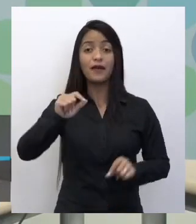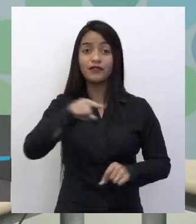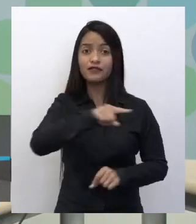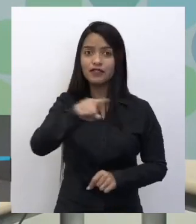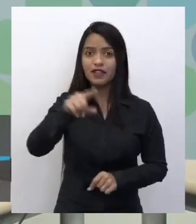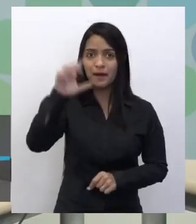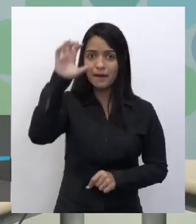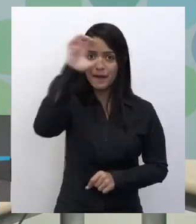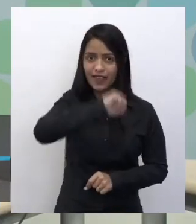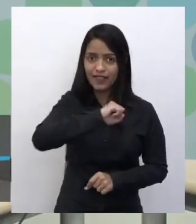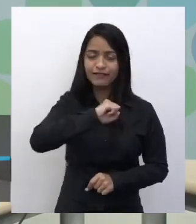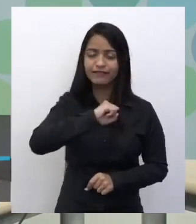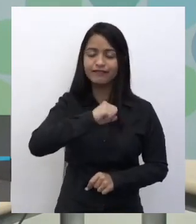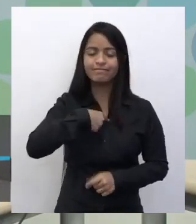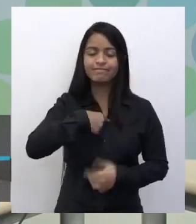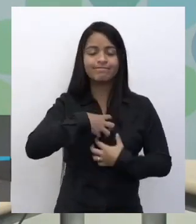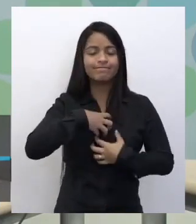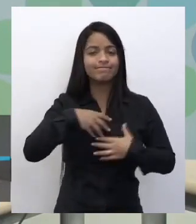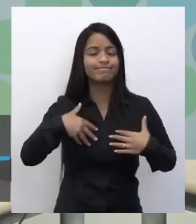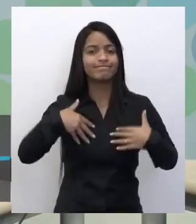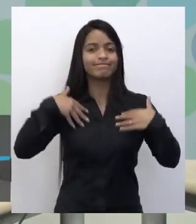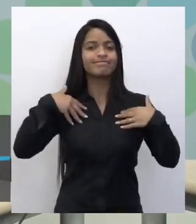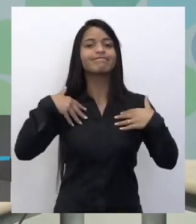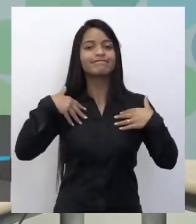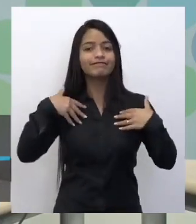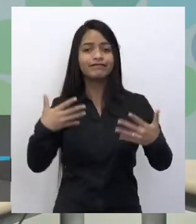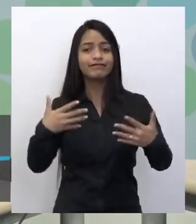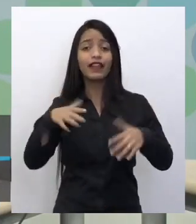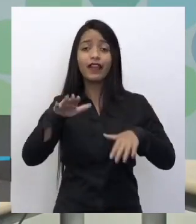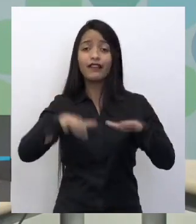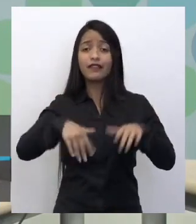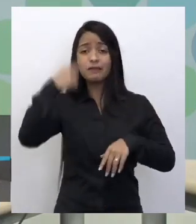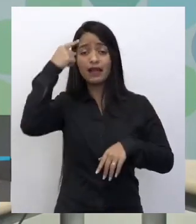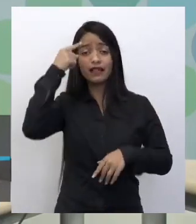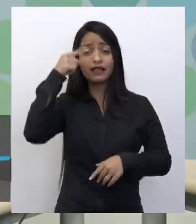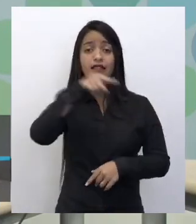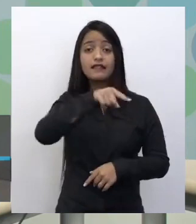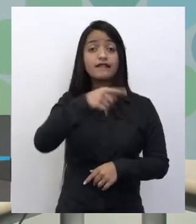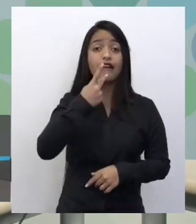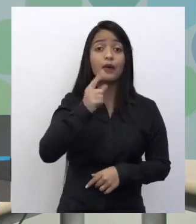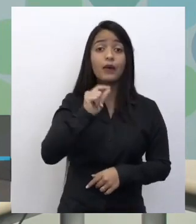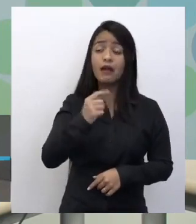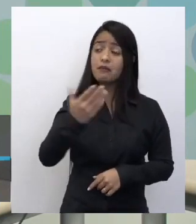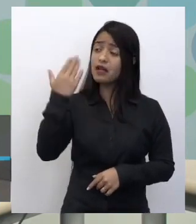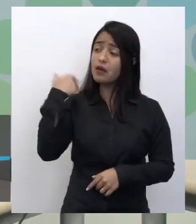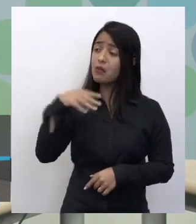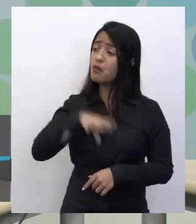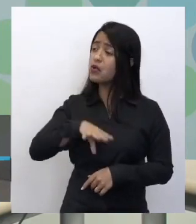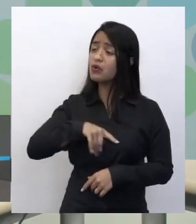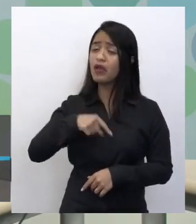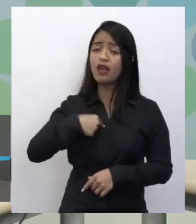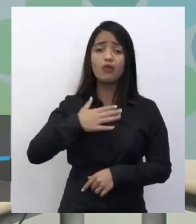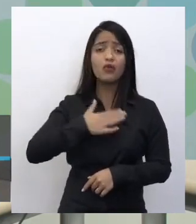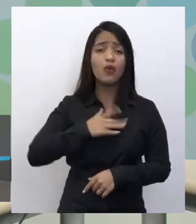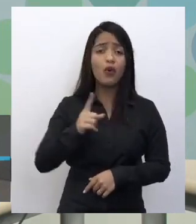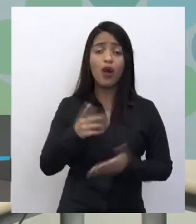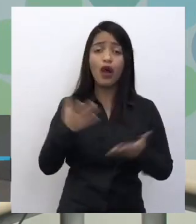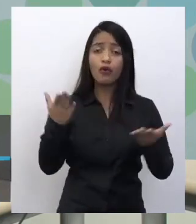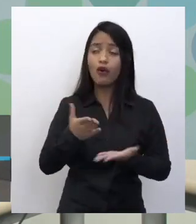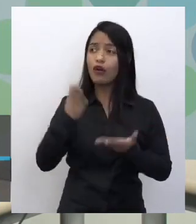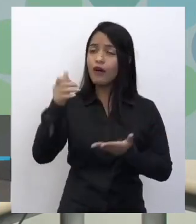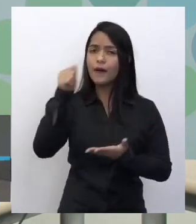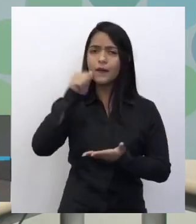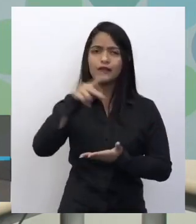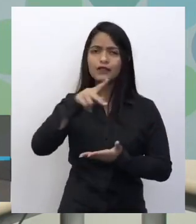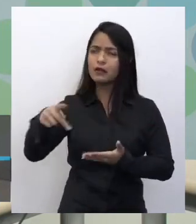Então isso é o que é mais gratificante ainda quando alguém fala: eu não gostava de português, agora eu gosto por causa de você. E o apoio dos